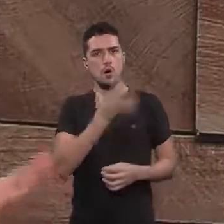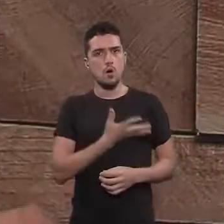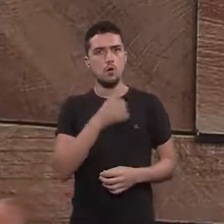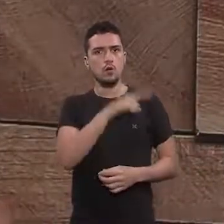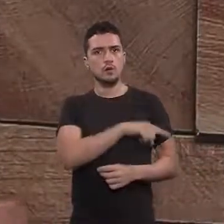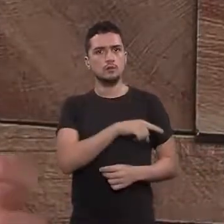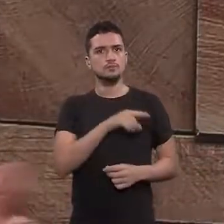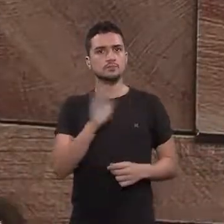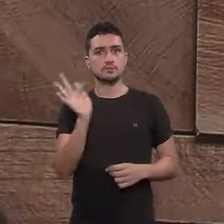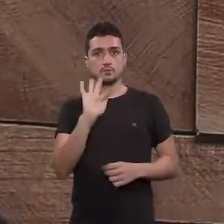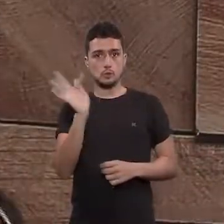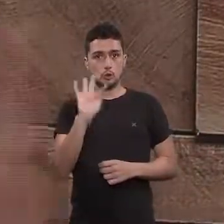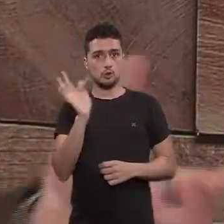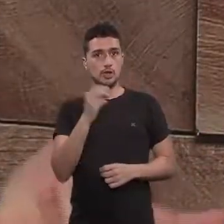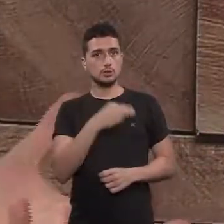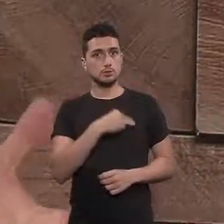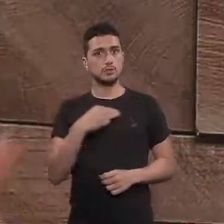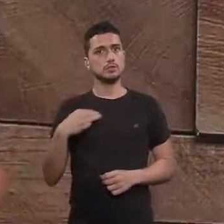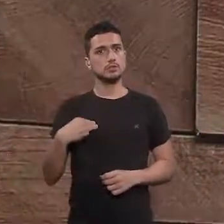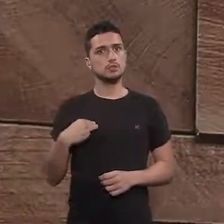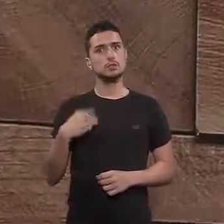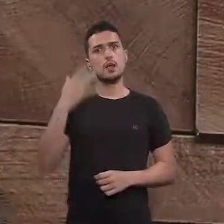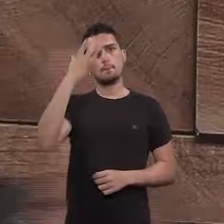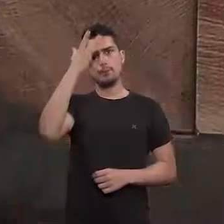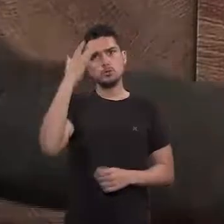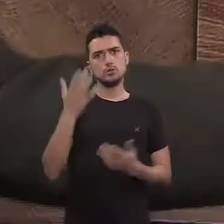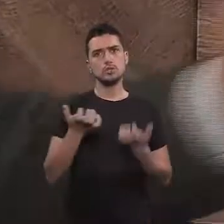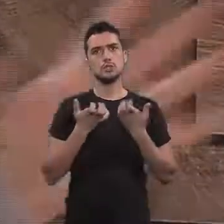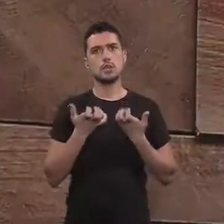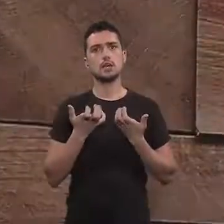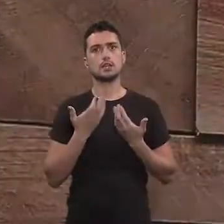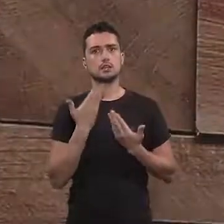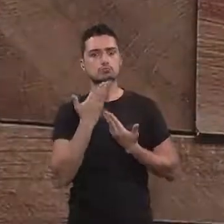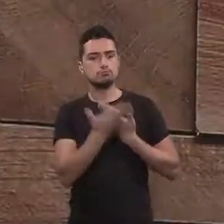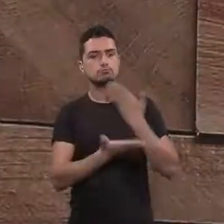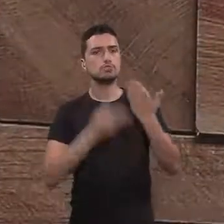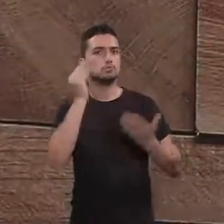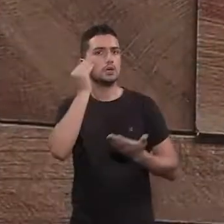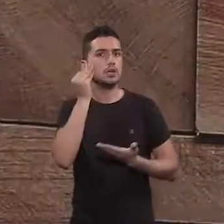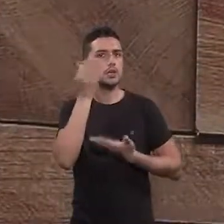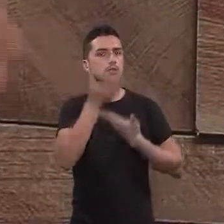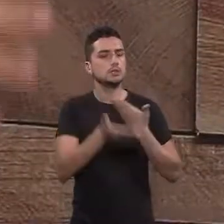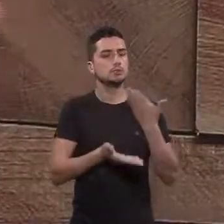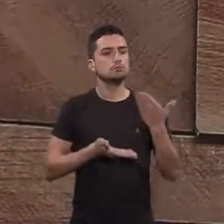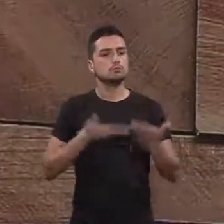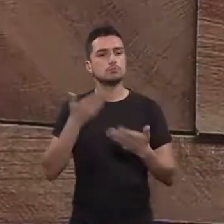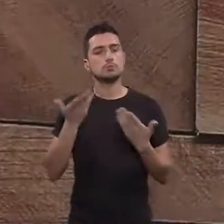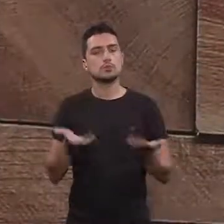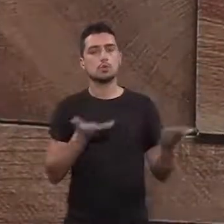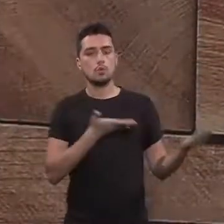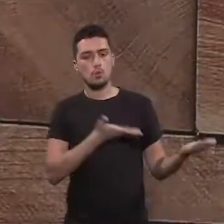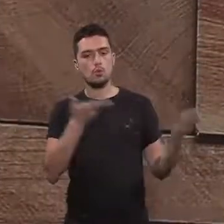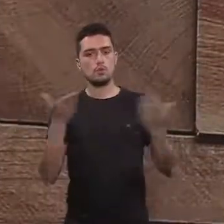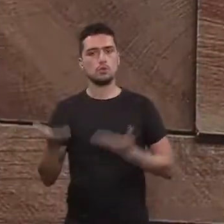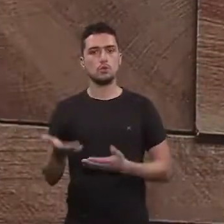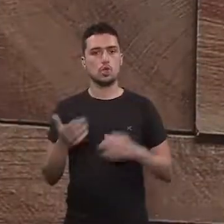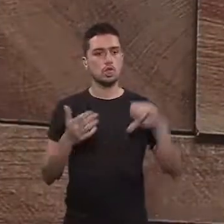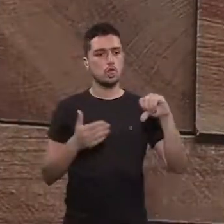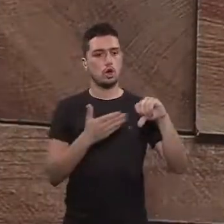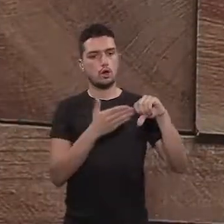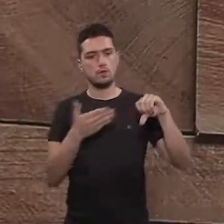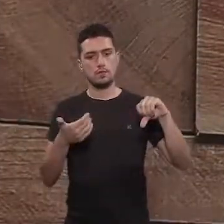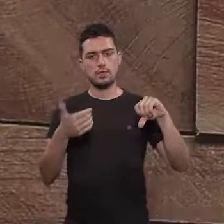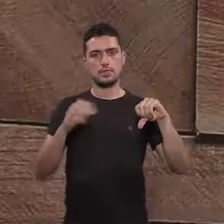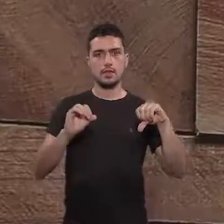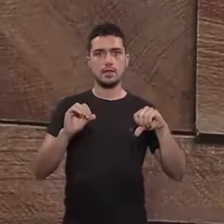faculdade de medicina, e as pessoas querem partilhar o seu conhecimento e dividi-lo cada vez mais. Então, nós convidamos, de 9 às